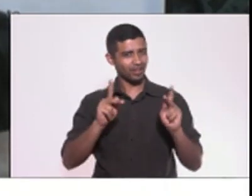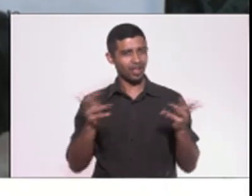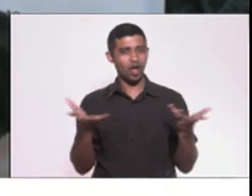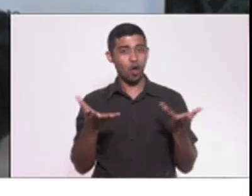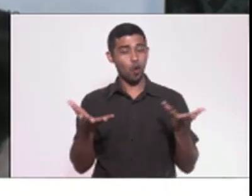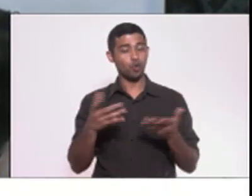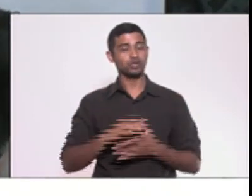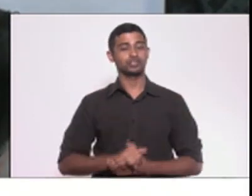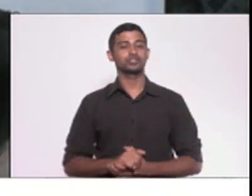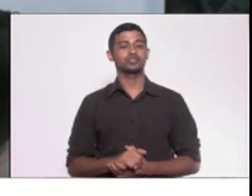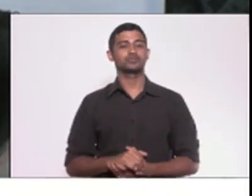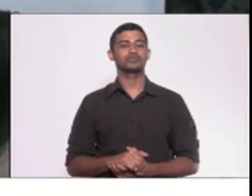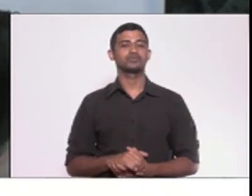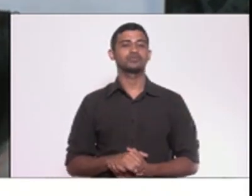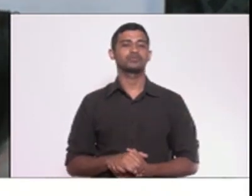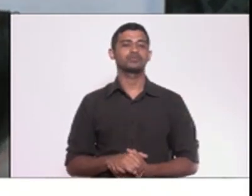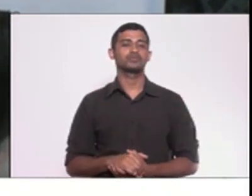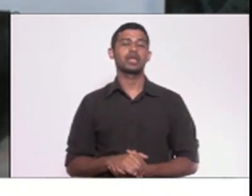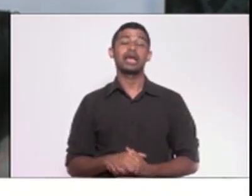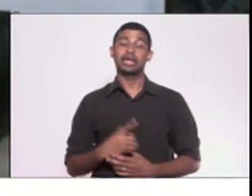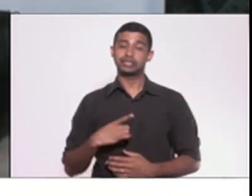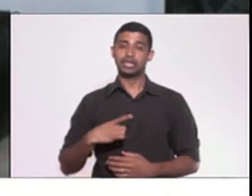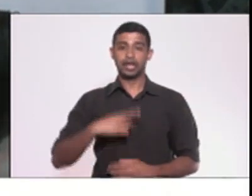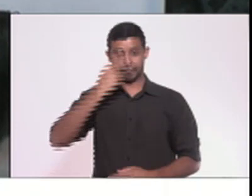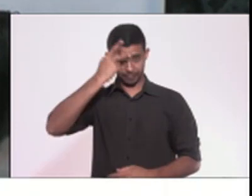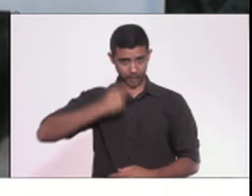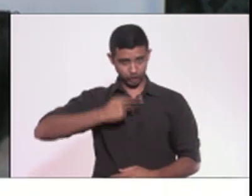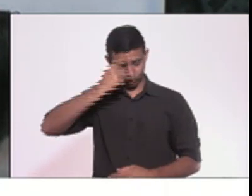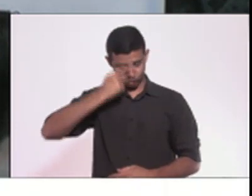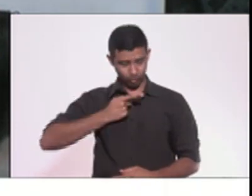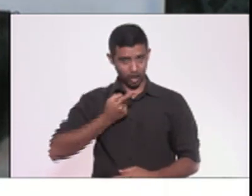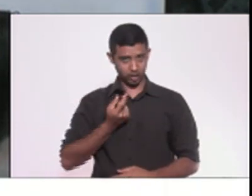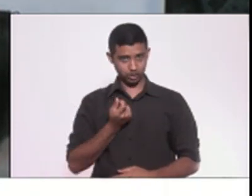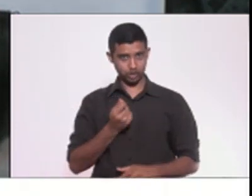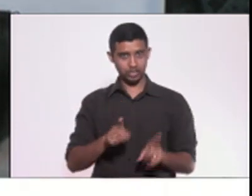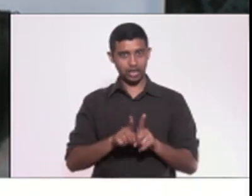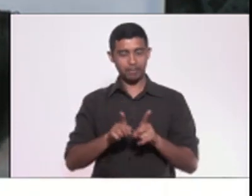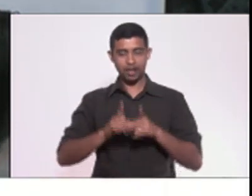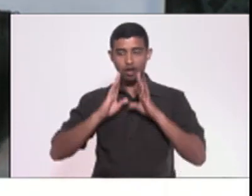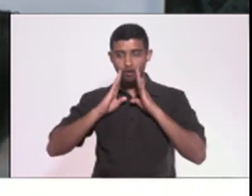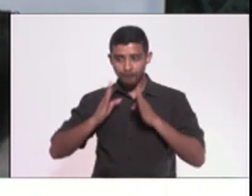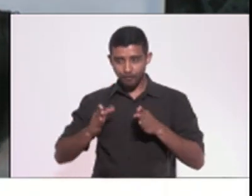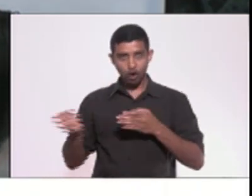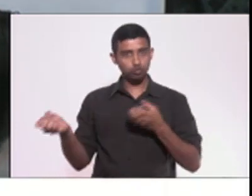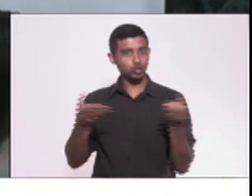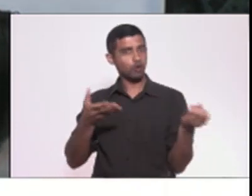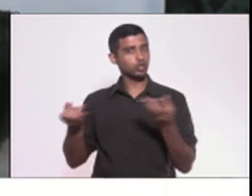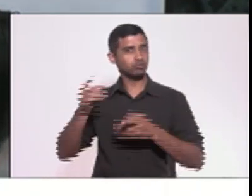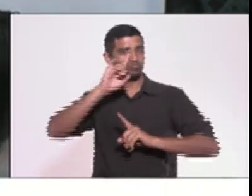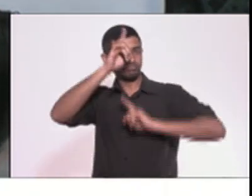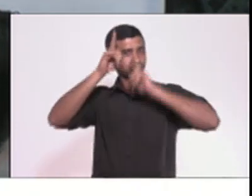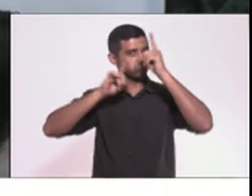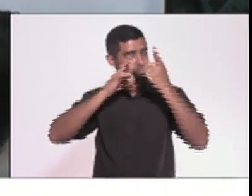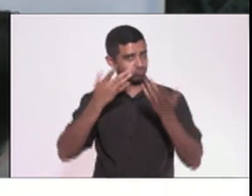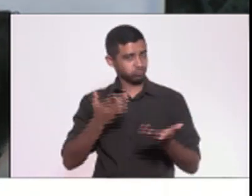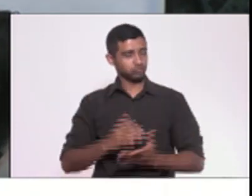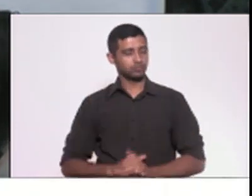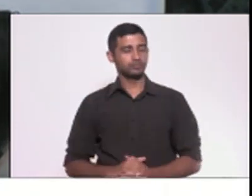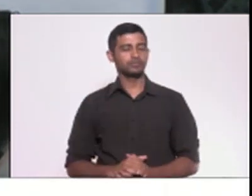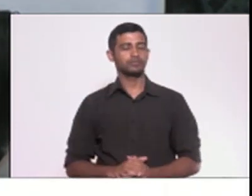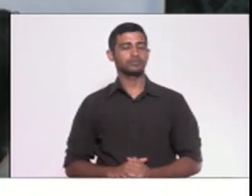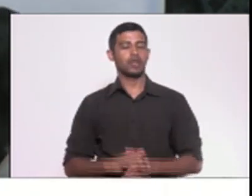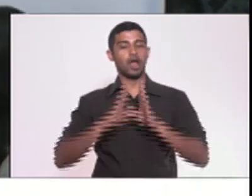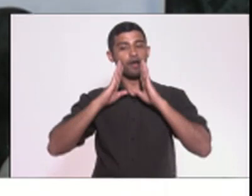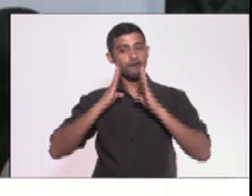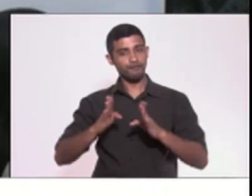a gente opera com recursos próprios, recursos voltados para a inovação, que é o que eu vou estar falando, focado também